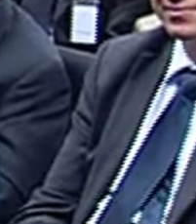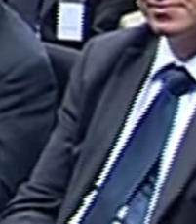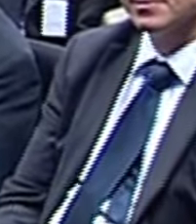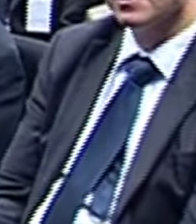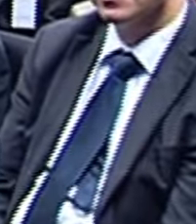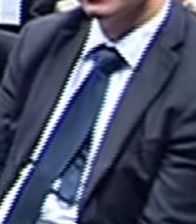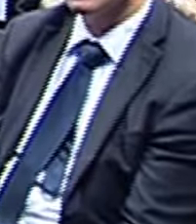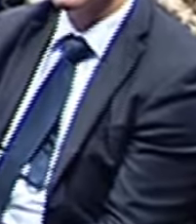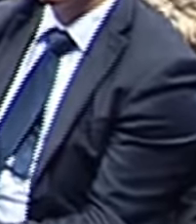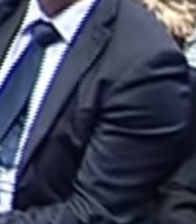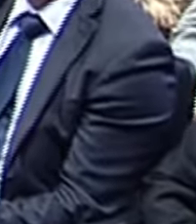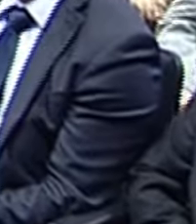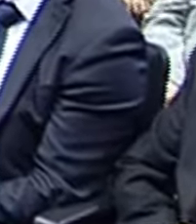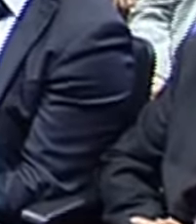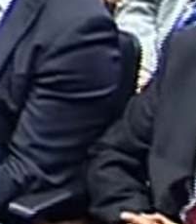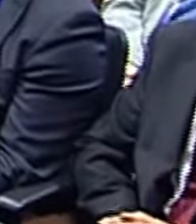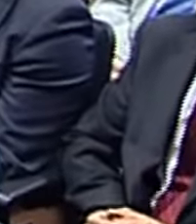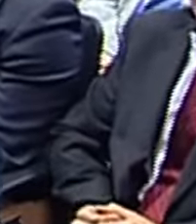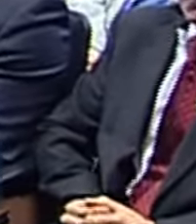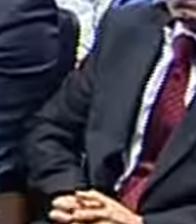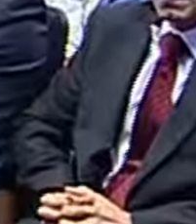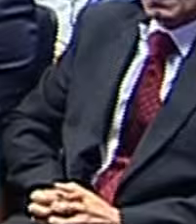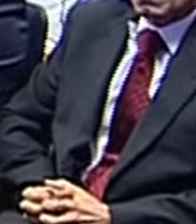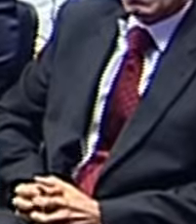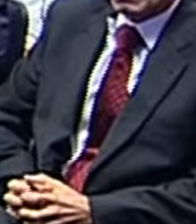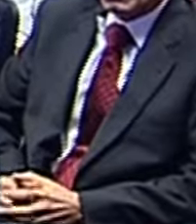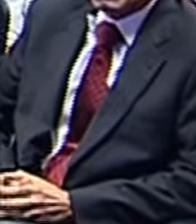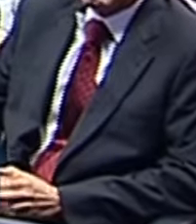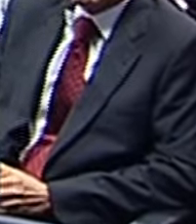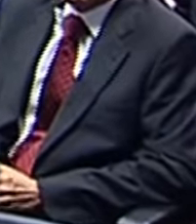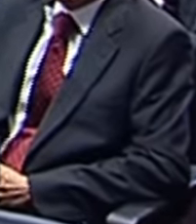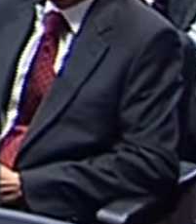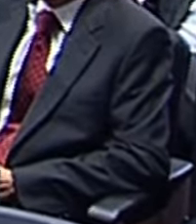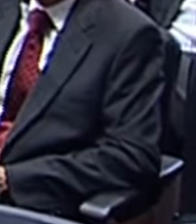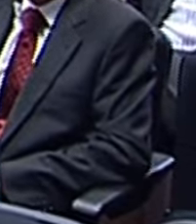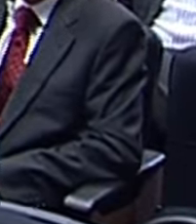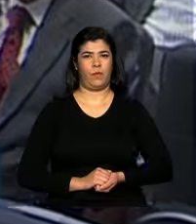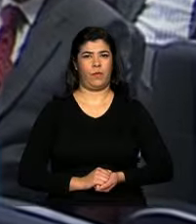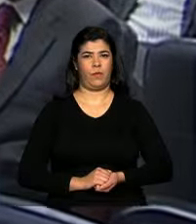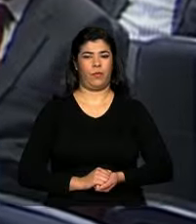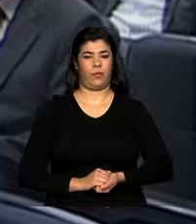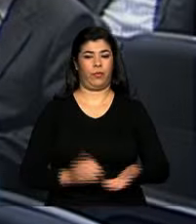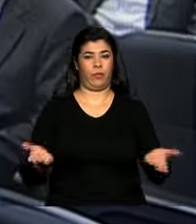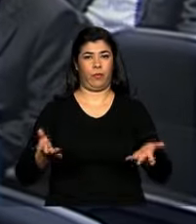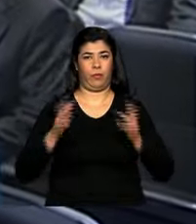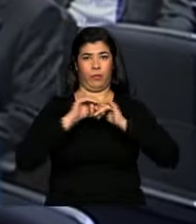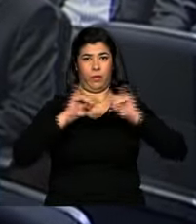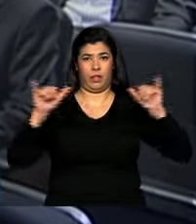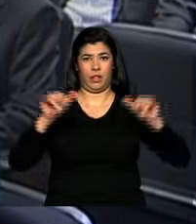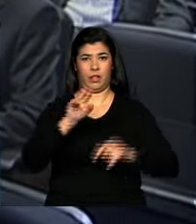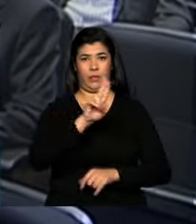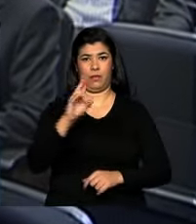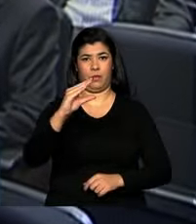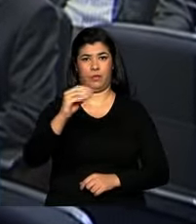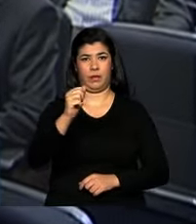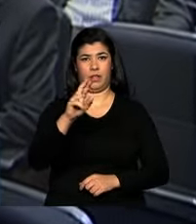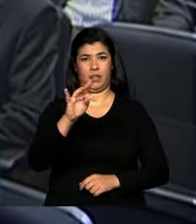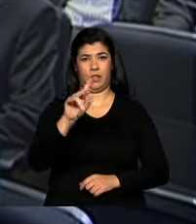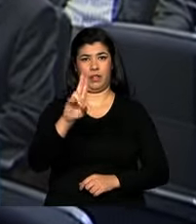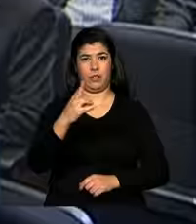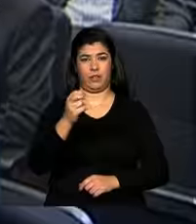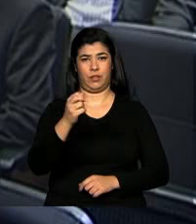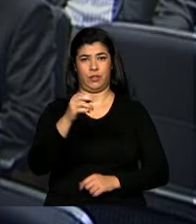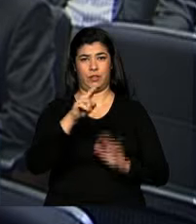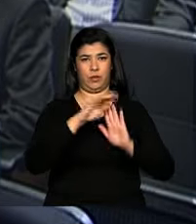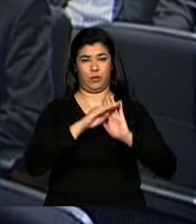Agora, temos o prazer de anunciar o lançamento da cartilha PRONAF, especialmente para os agricultores familiares, abordando de